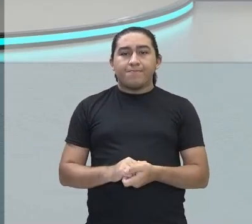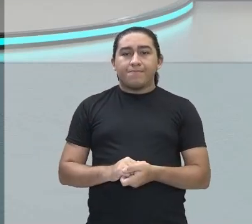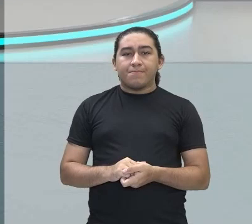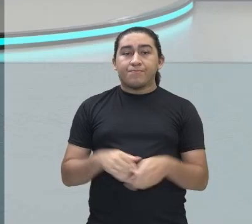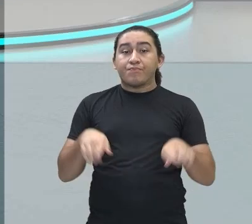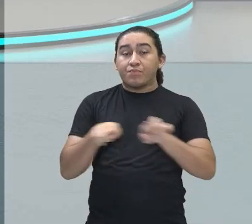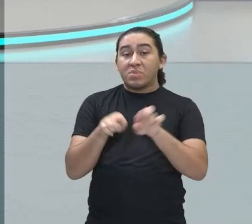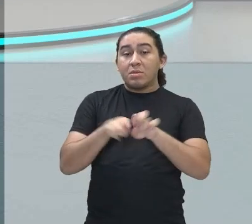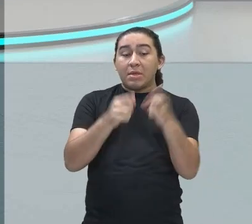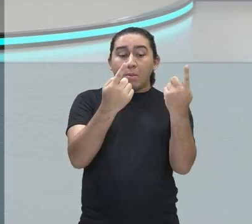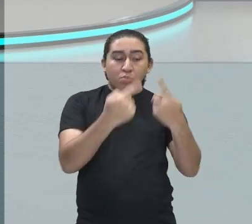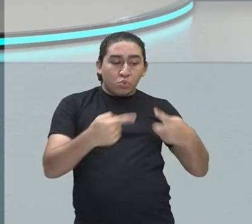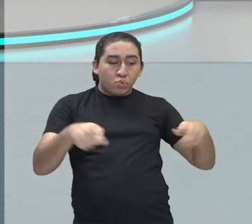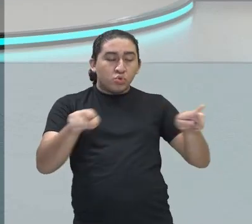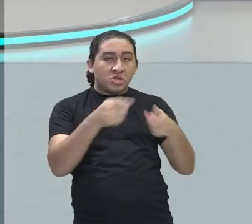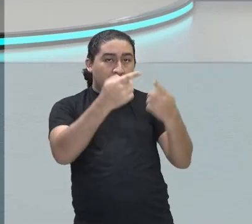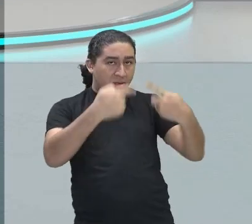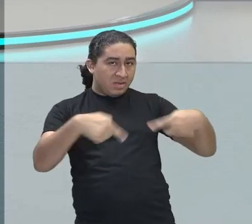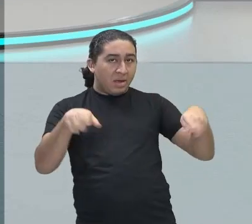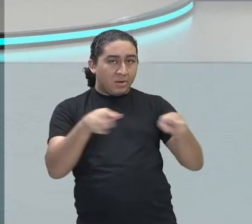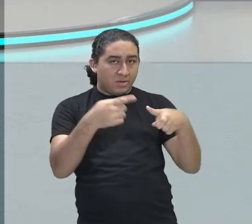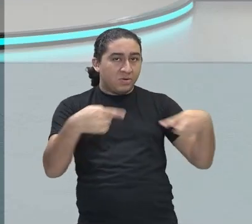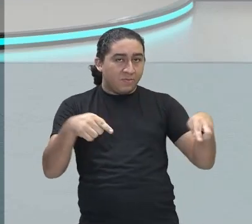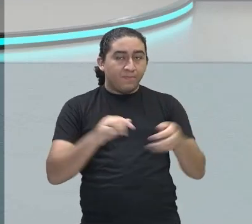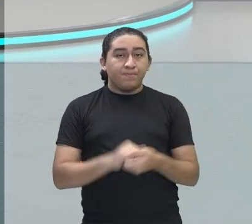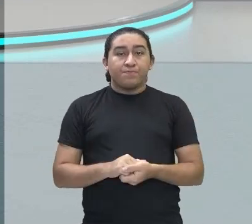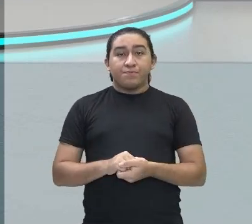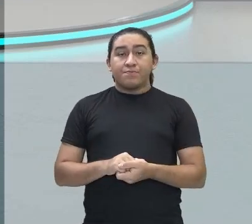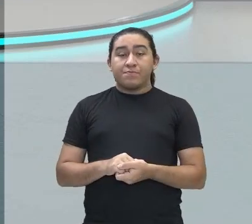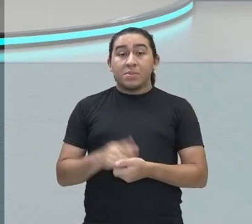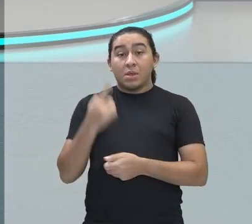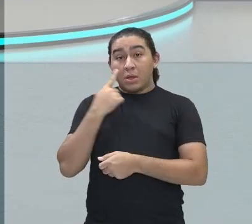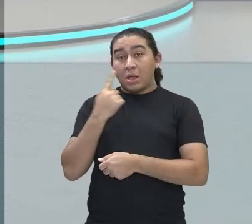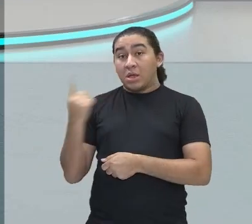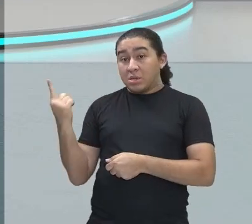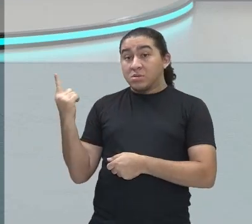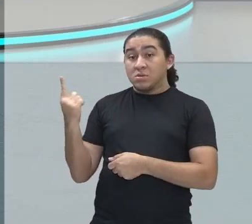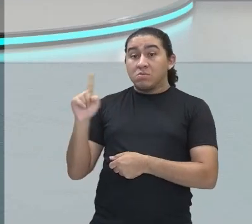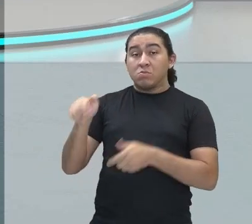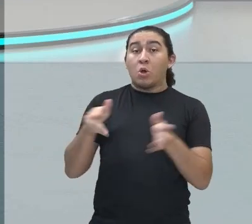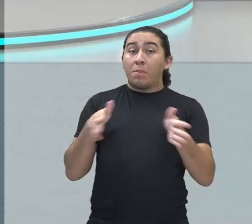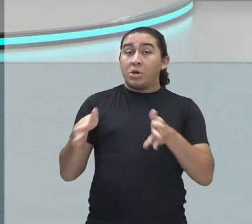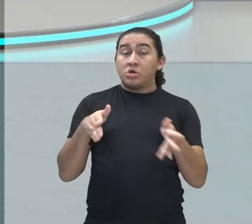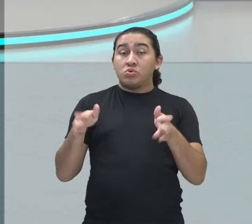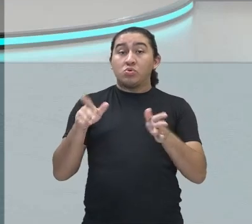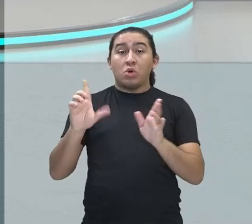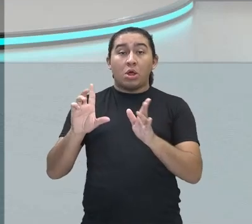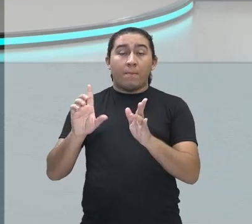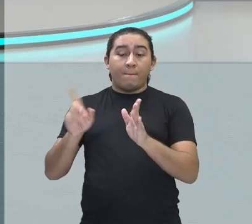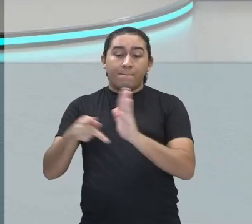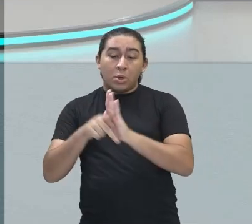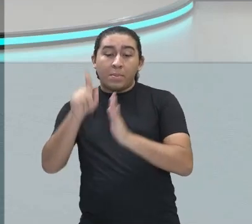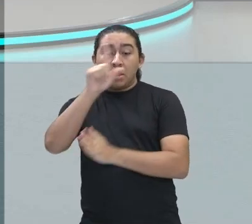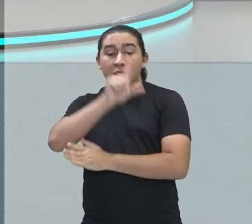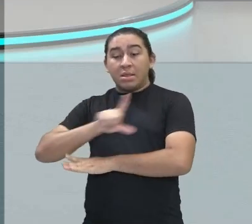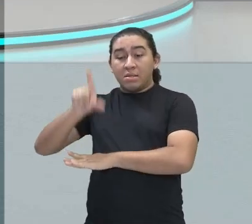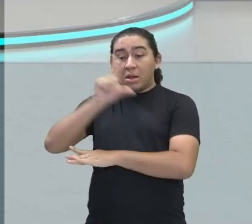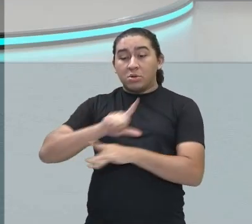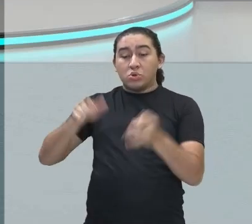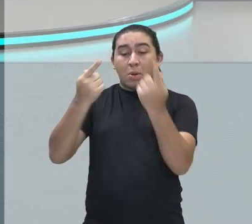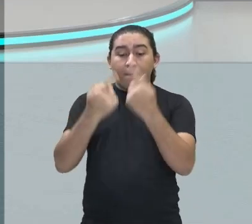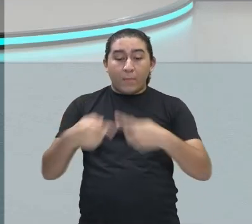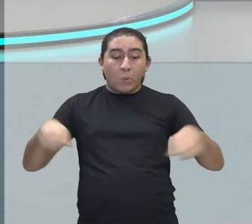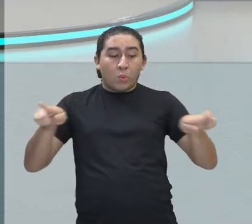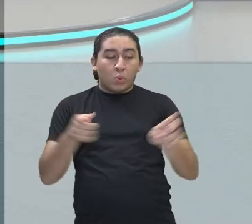A musicalidade. Este é o período literário musical. Esse período literário ele